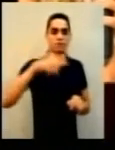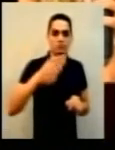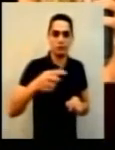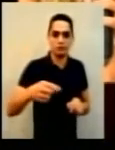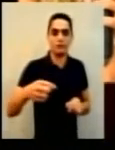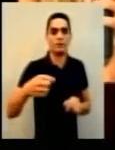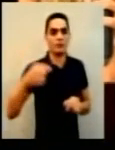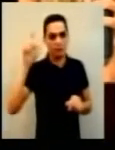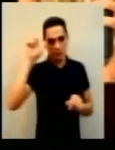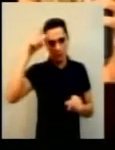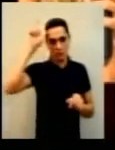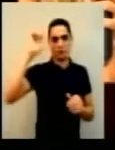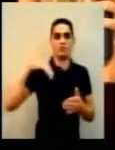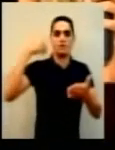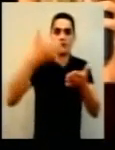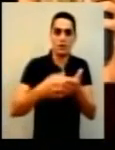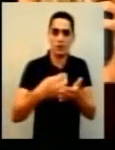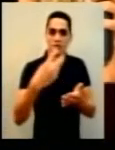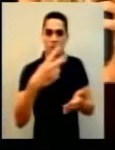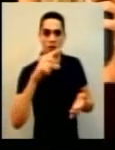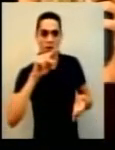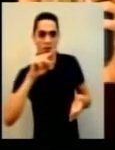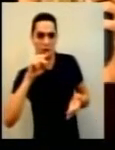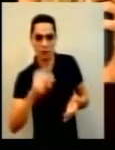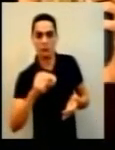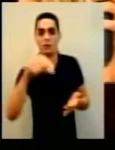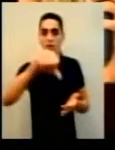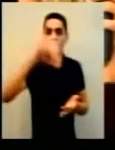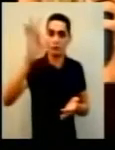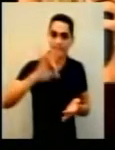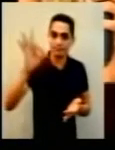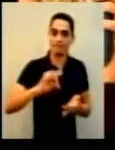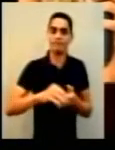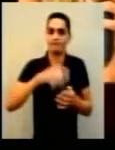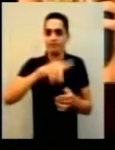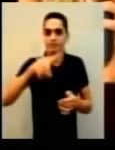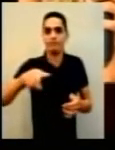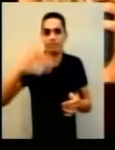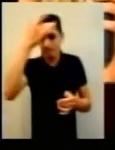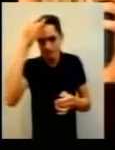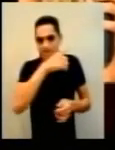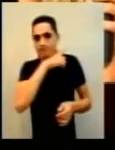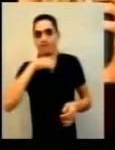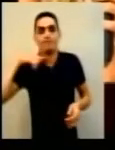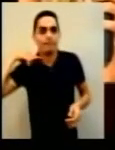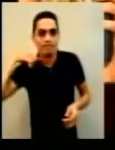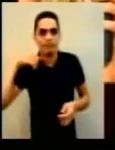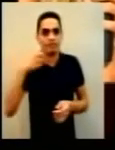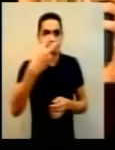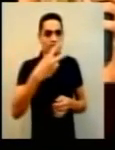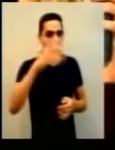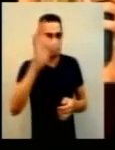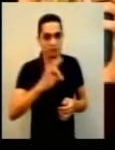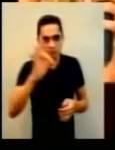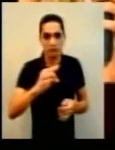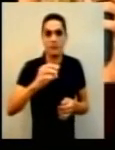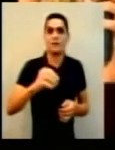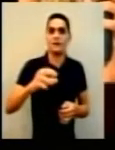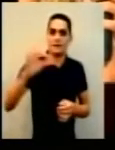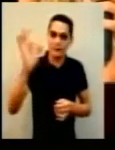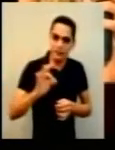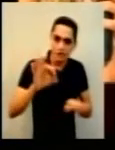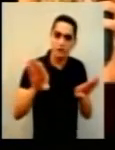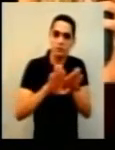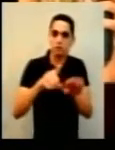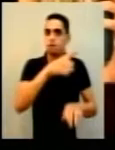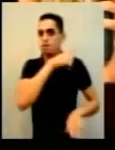hoje de 2,9%, a variação de óbitos está em 2% e a letalidade se mantendo aí na